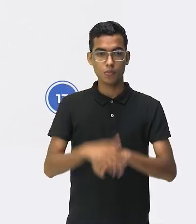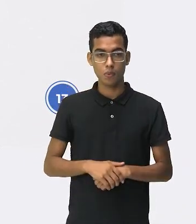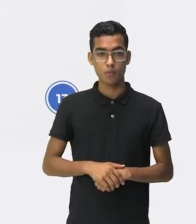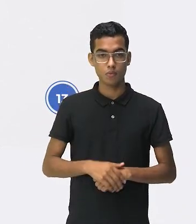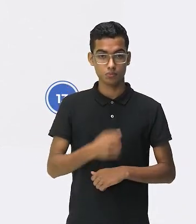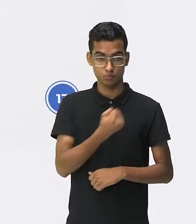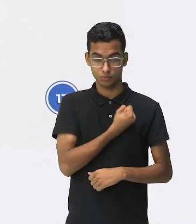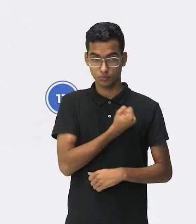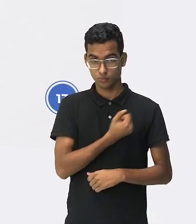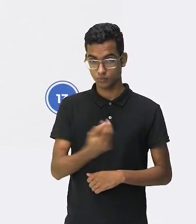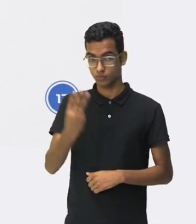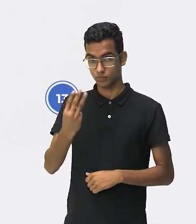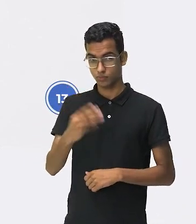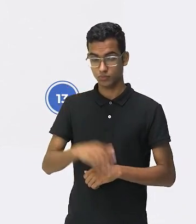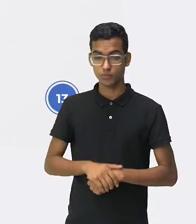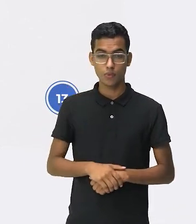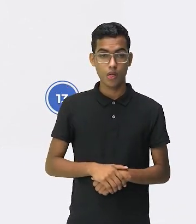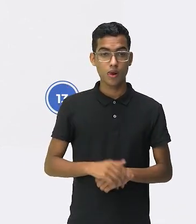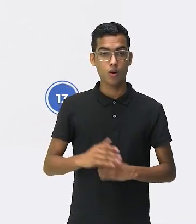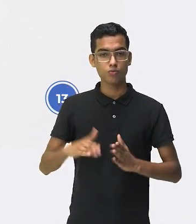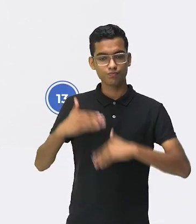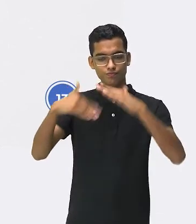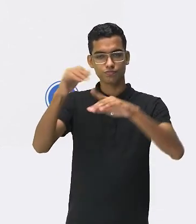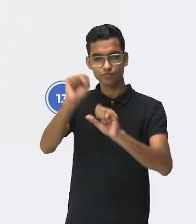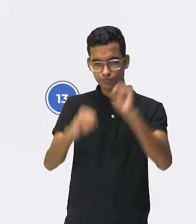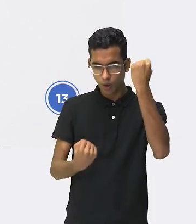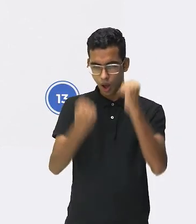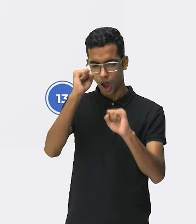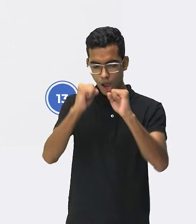desenvolvimento industrial